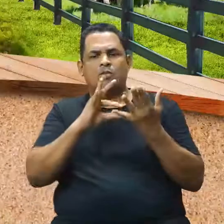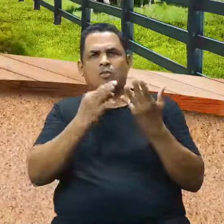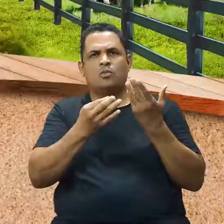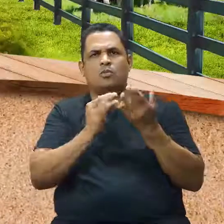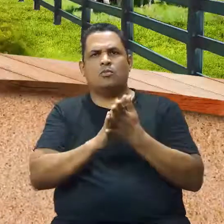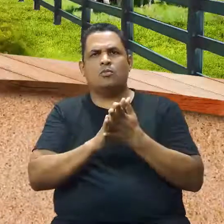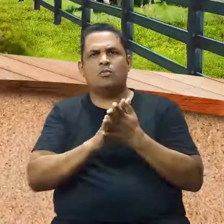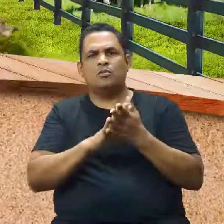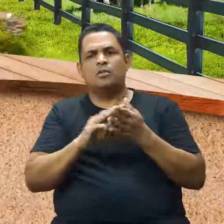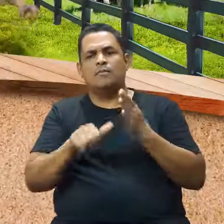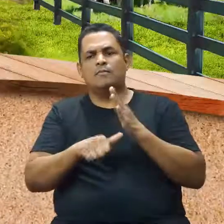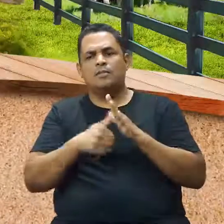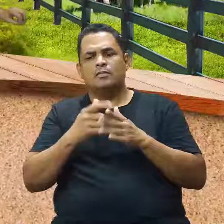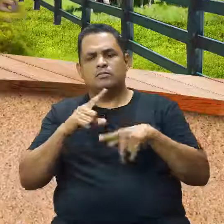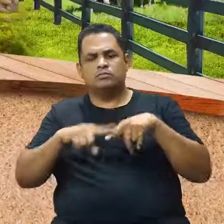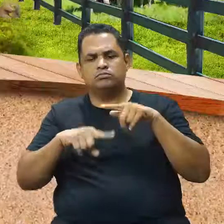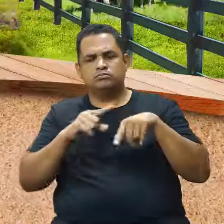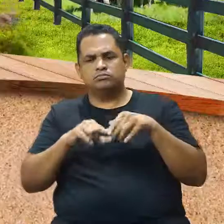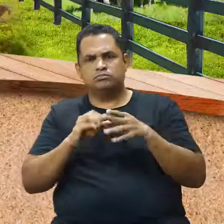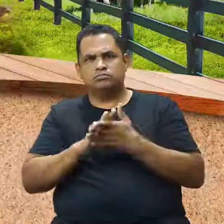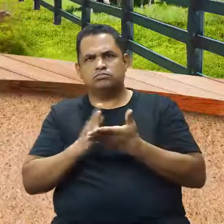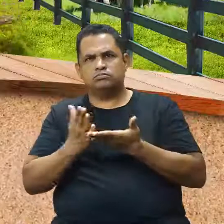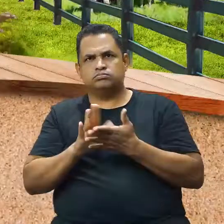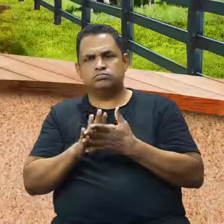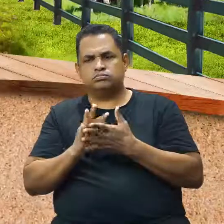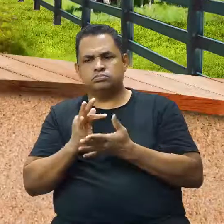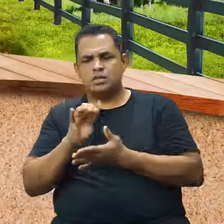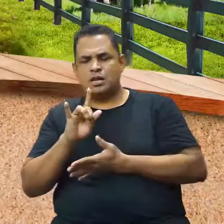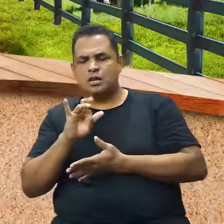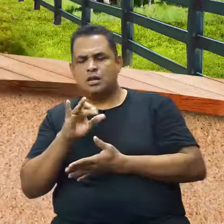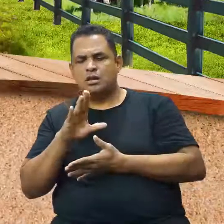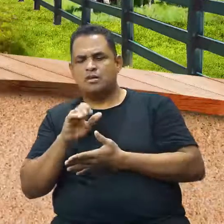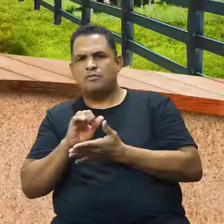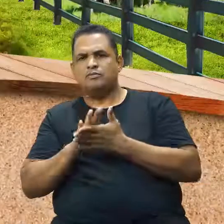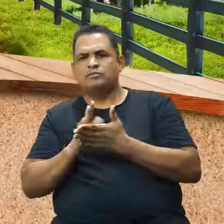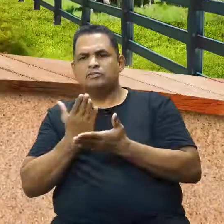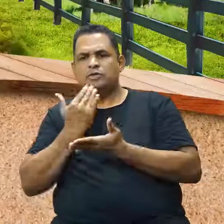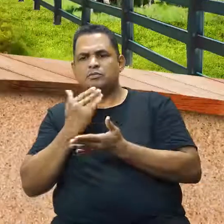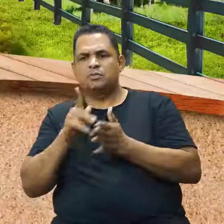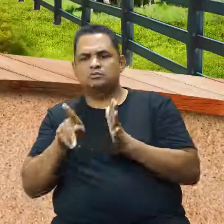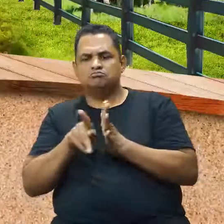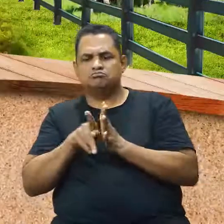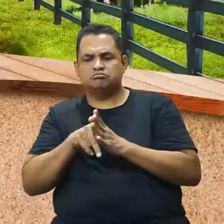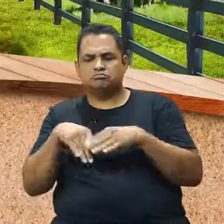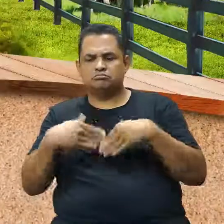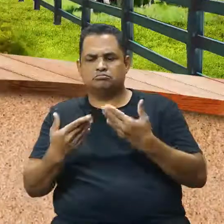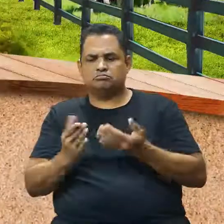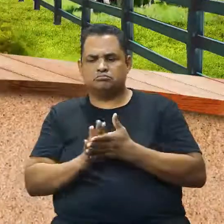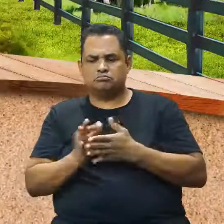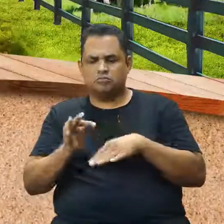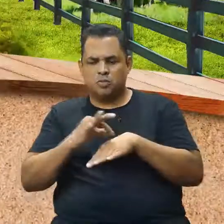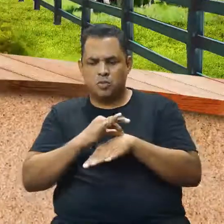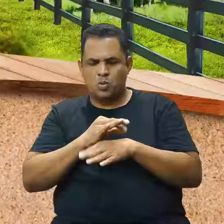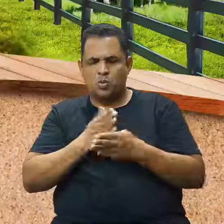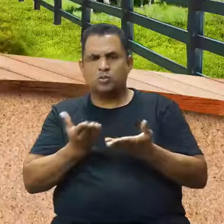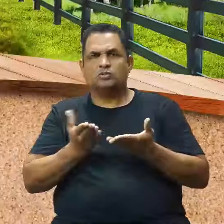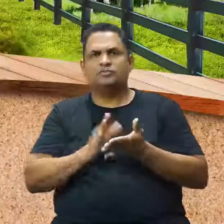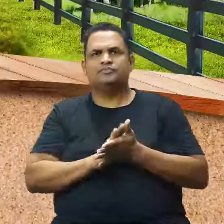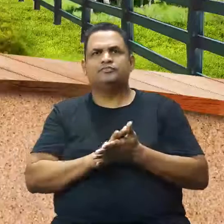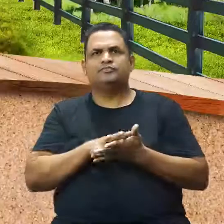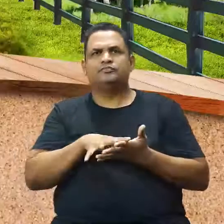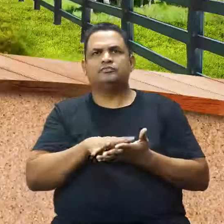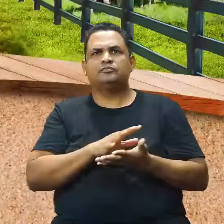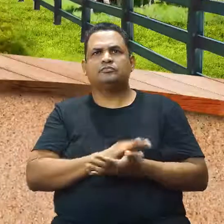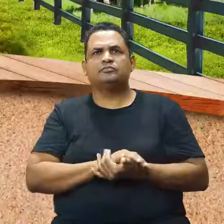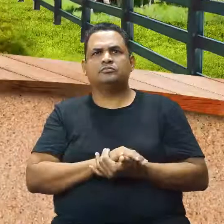como matéria-prima para a produção de determinados fungos, que elas vão se alimentar do produto. E aí elas